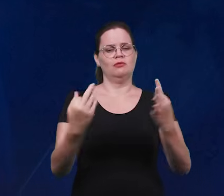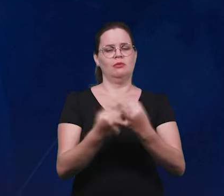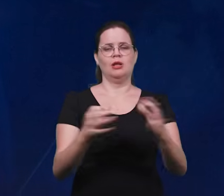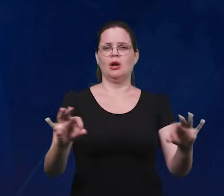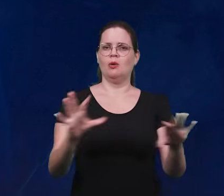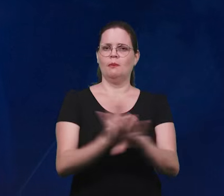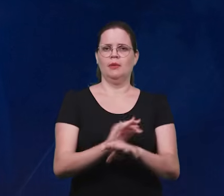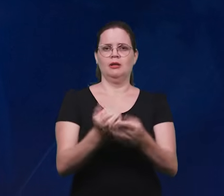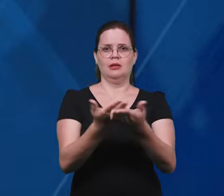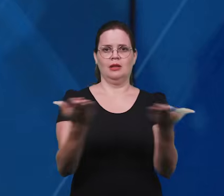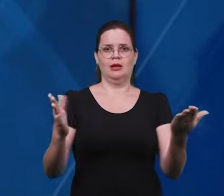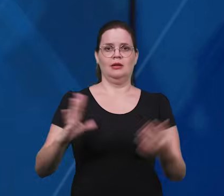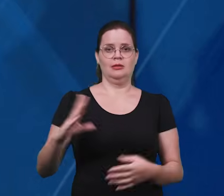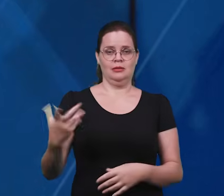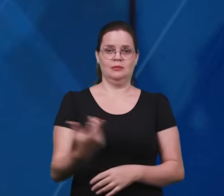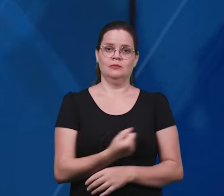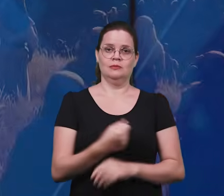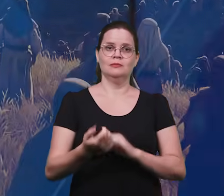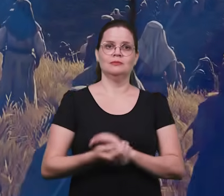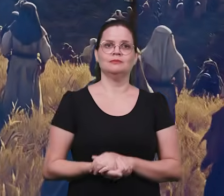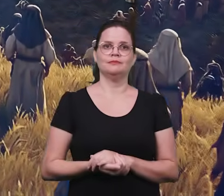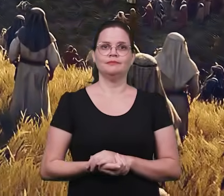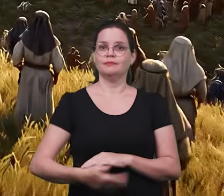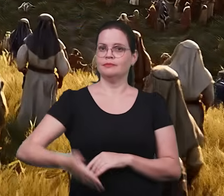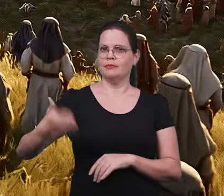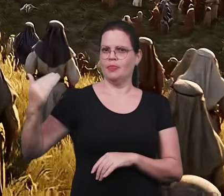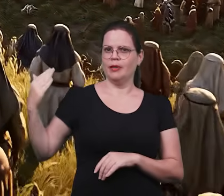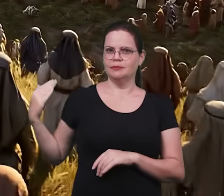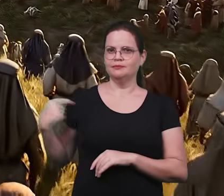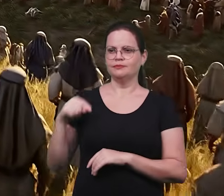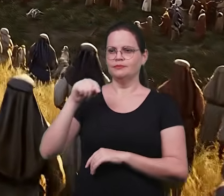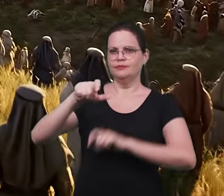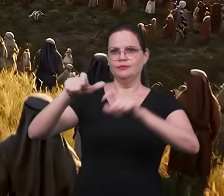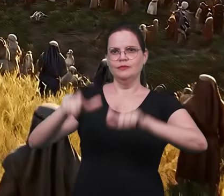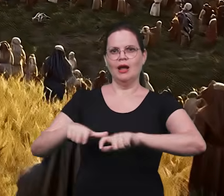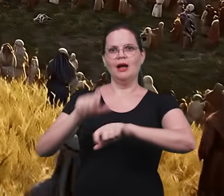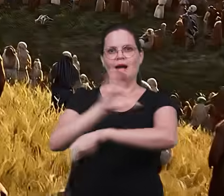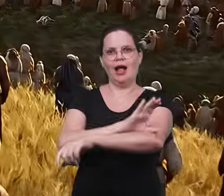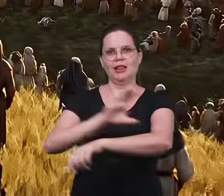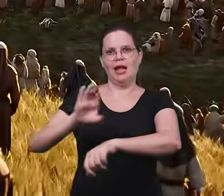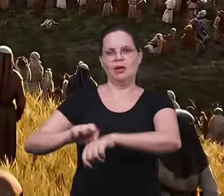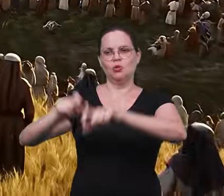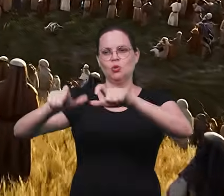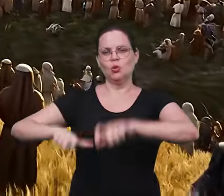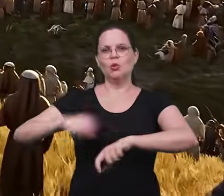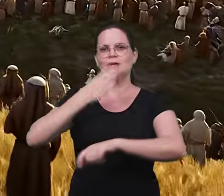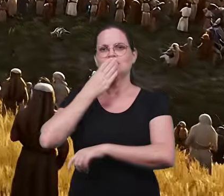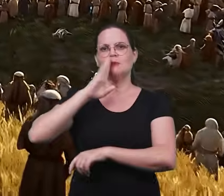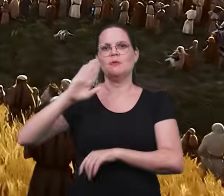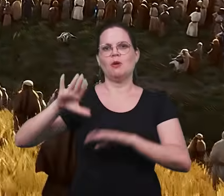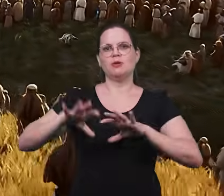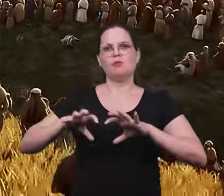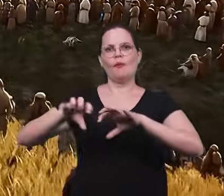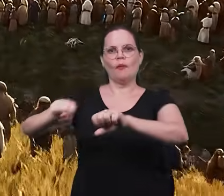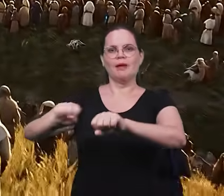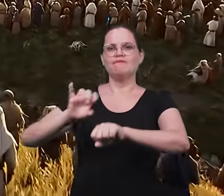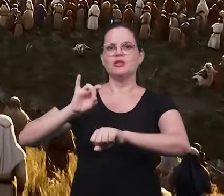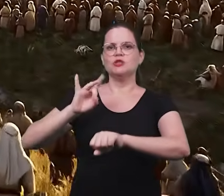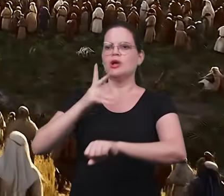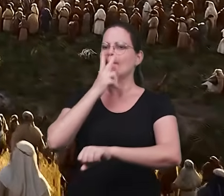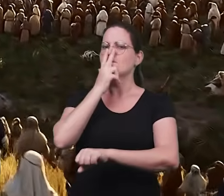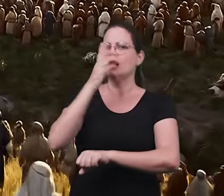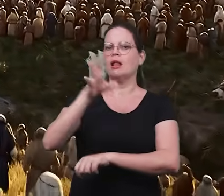família. A conquista da terra prometida não foi simplesmente uma invasão de